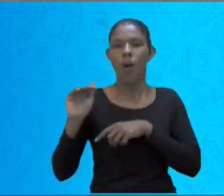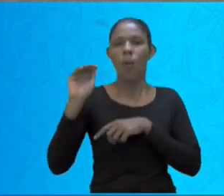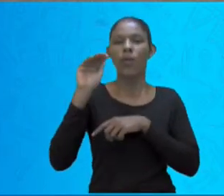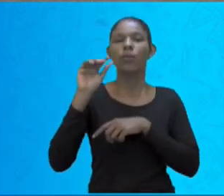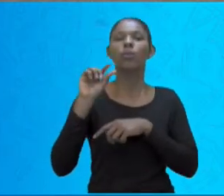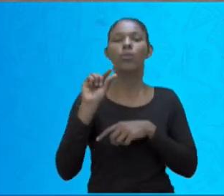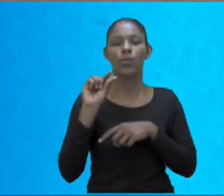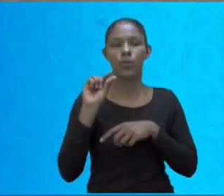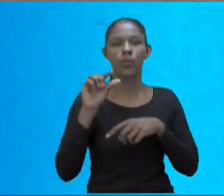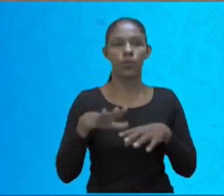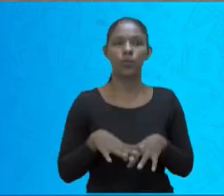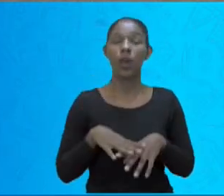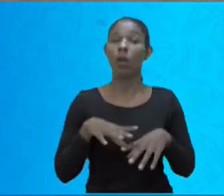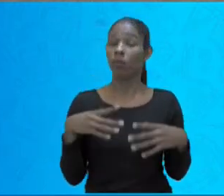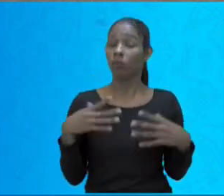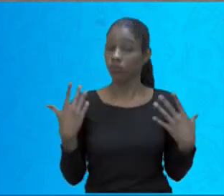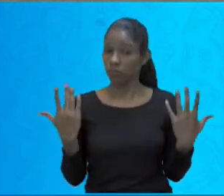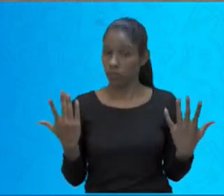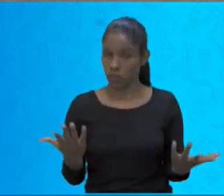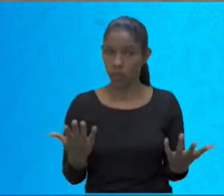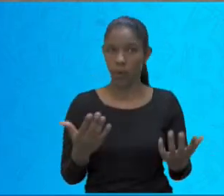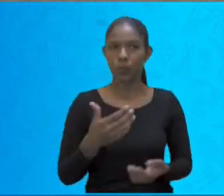Logo,